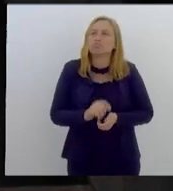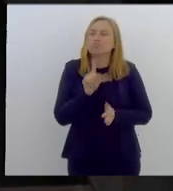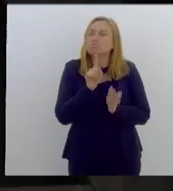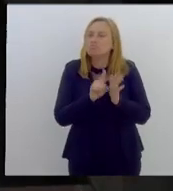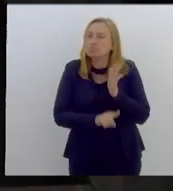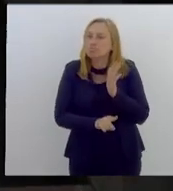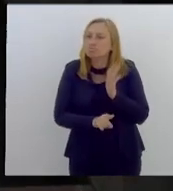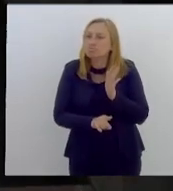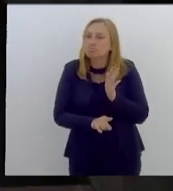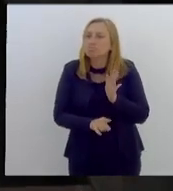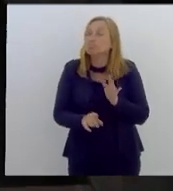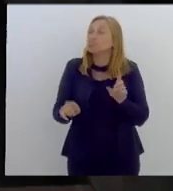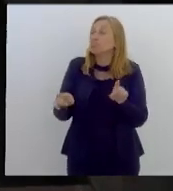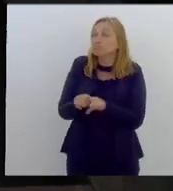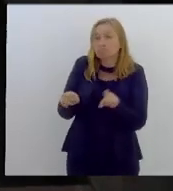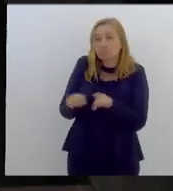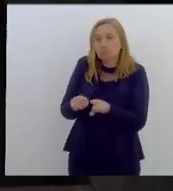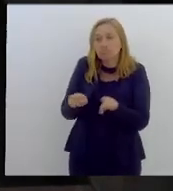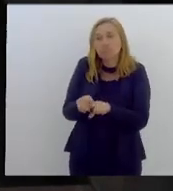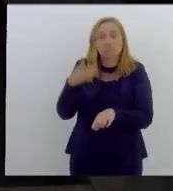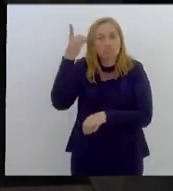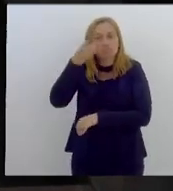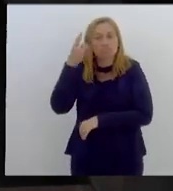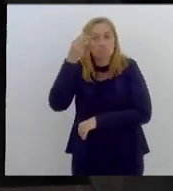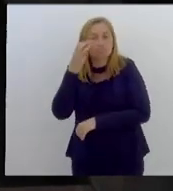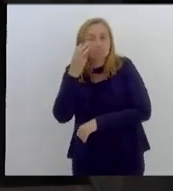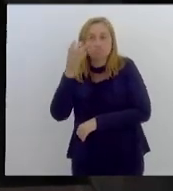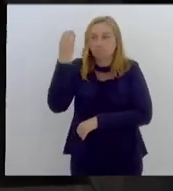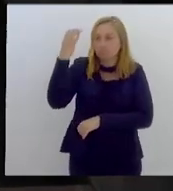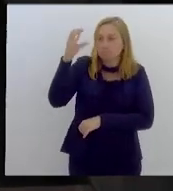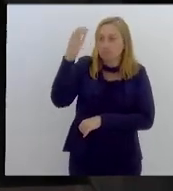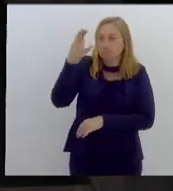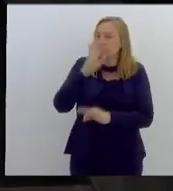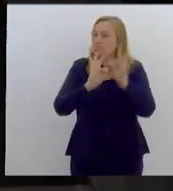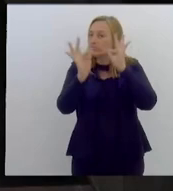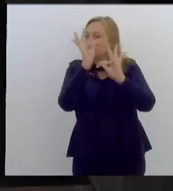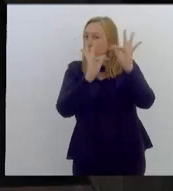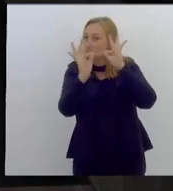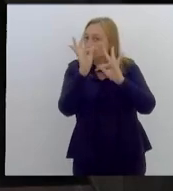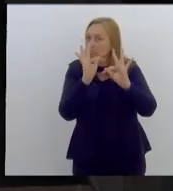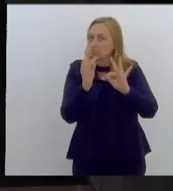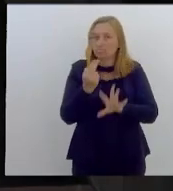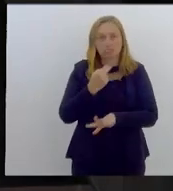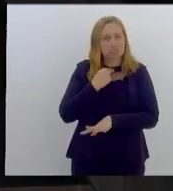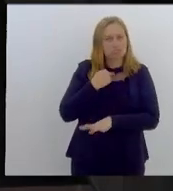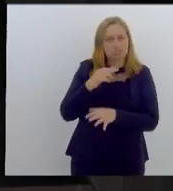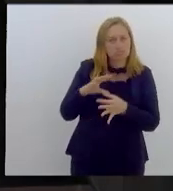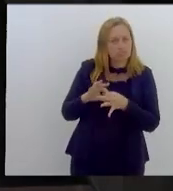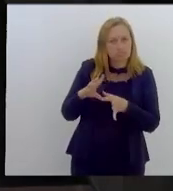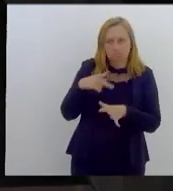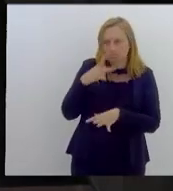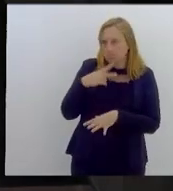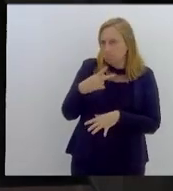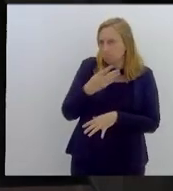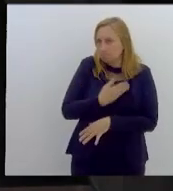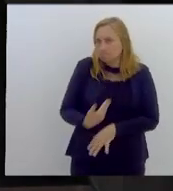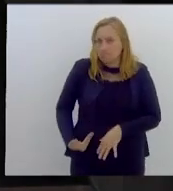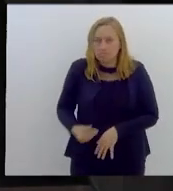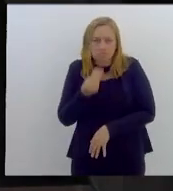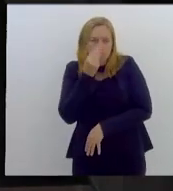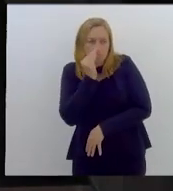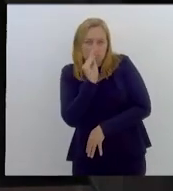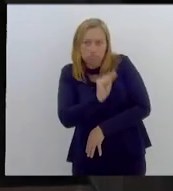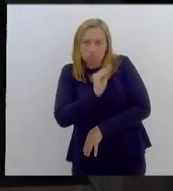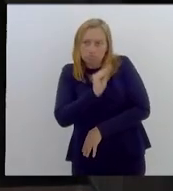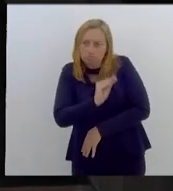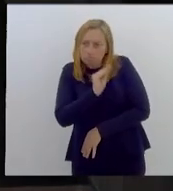redução, inclusive, deputado Valdec, em ciência e tecnologia. Não poderia ser de menos, né? Um governo